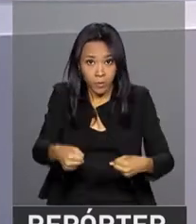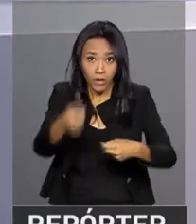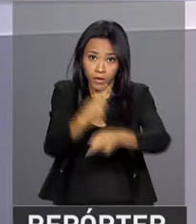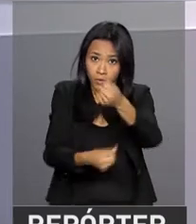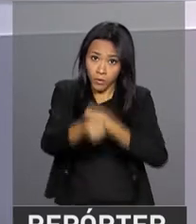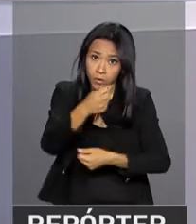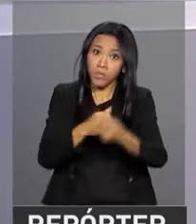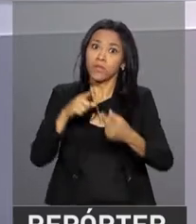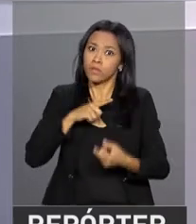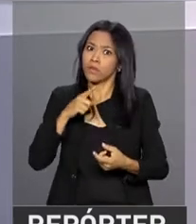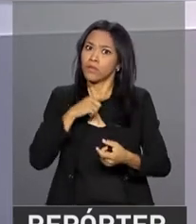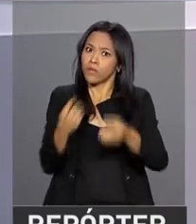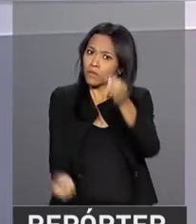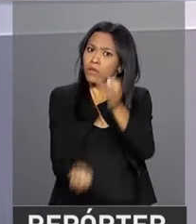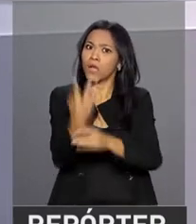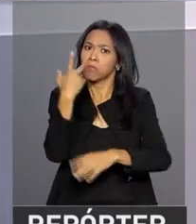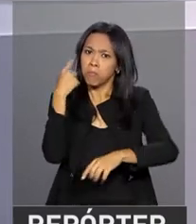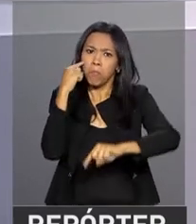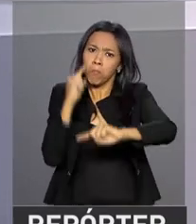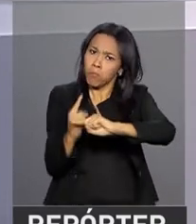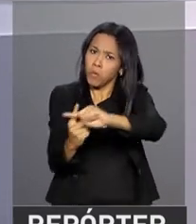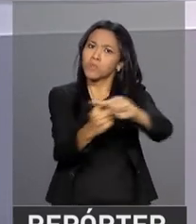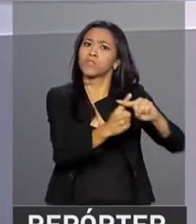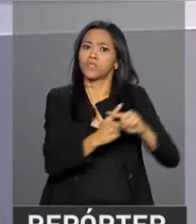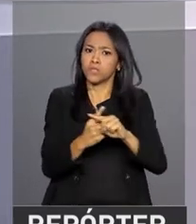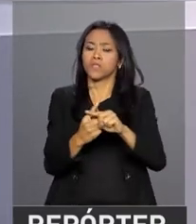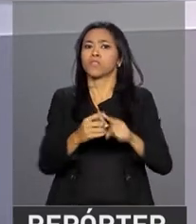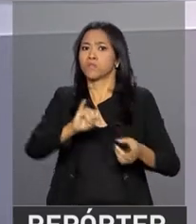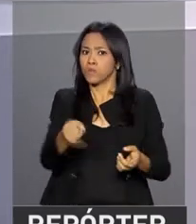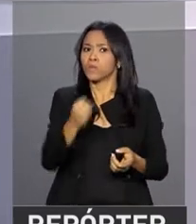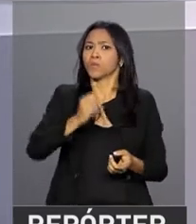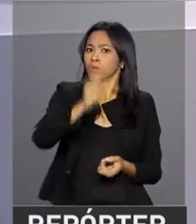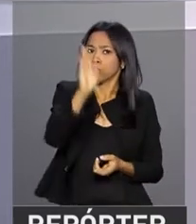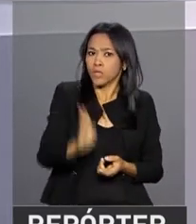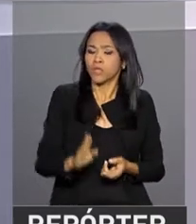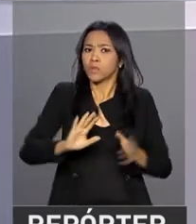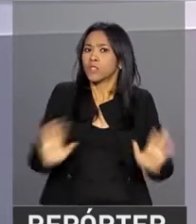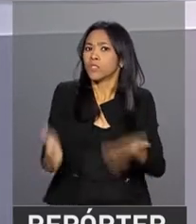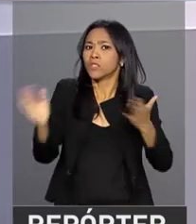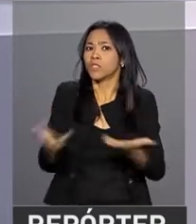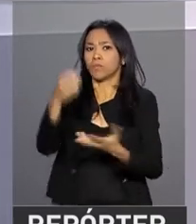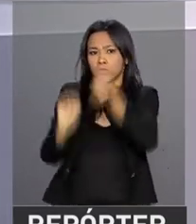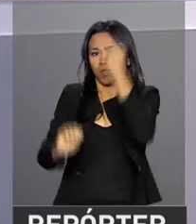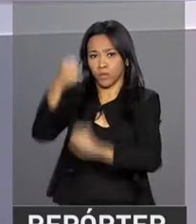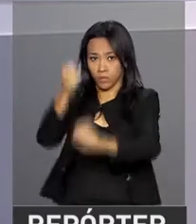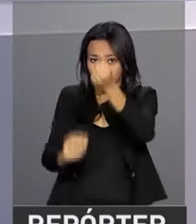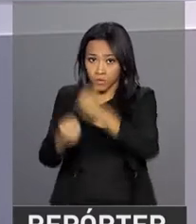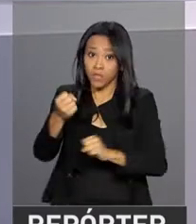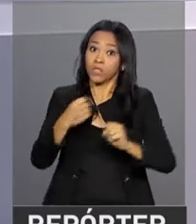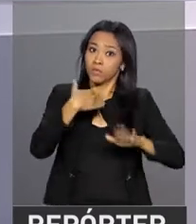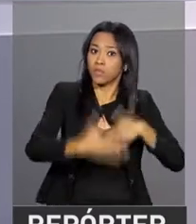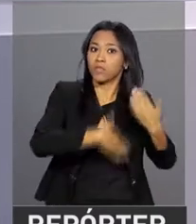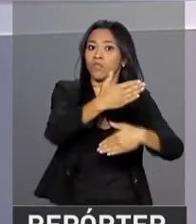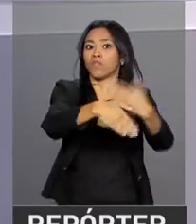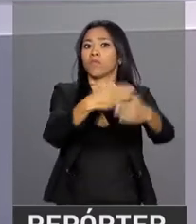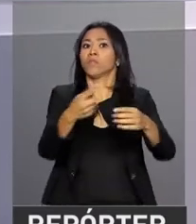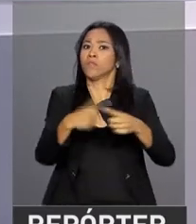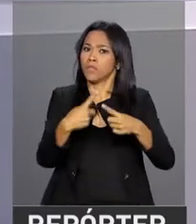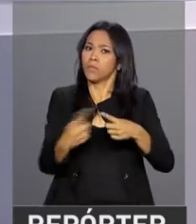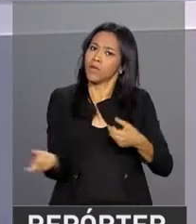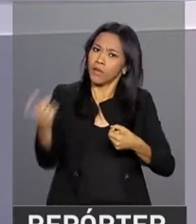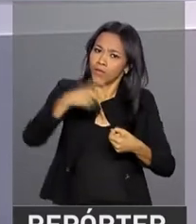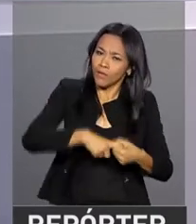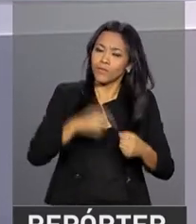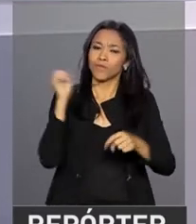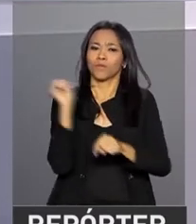para a redução das taxas de juros no país um estímulo para a produção industrial com reflexos no crescimento e na retomada do